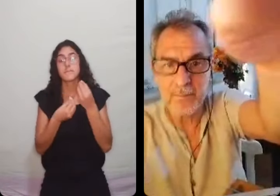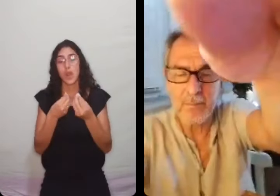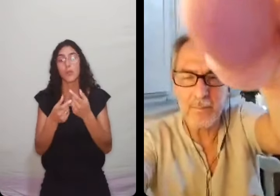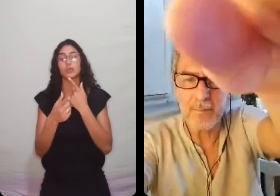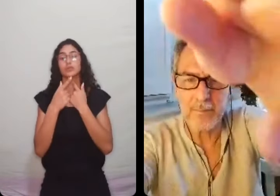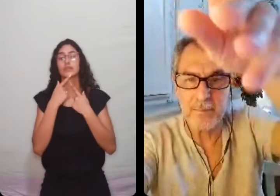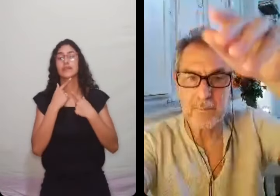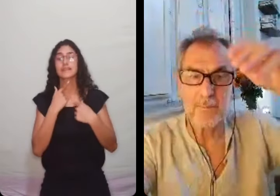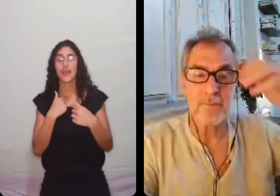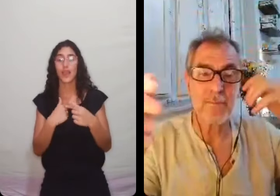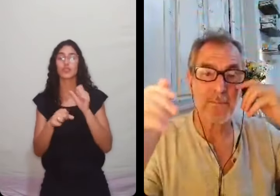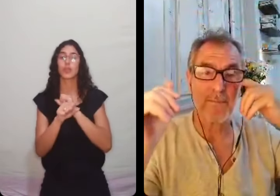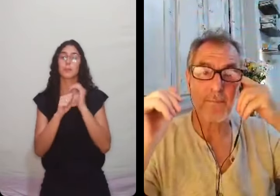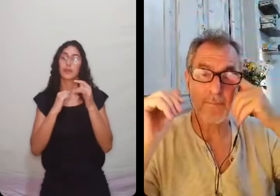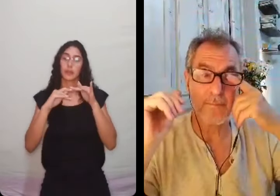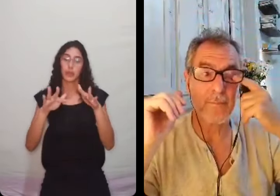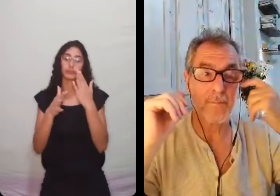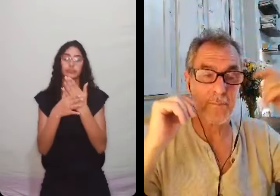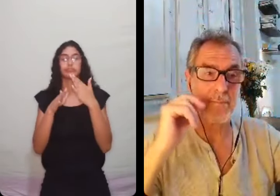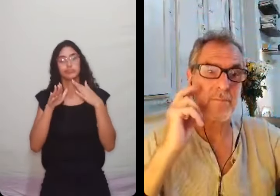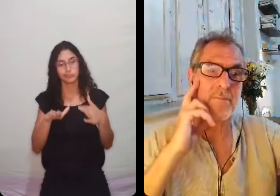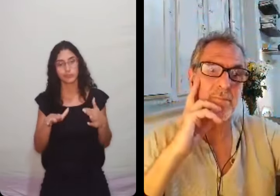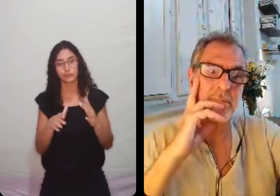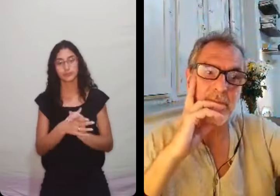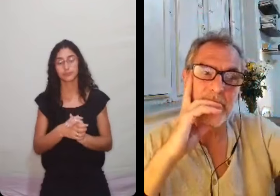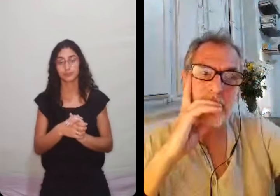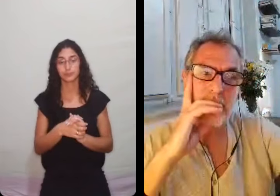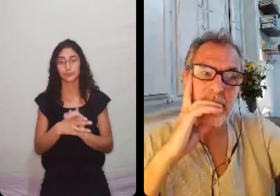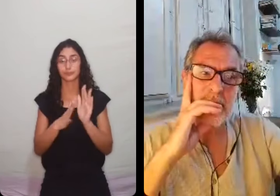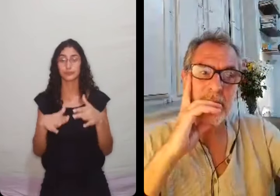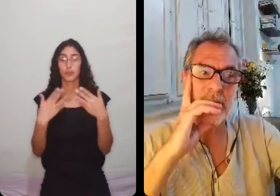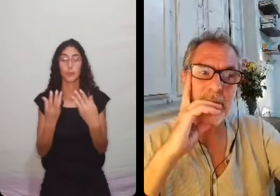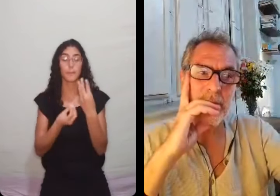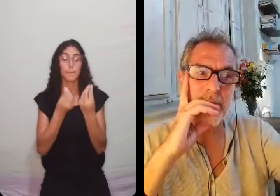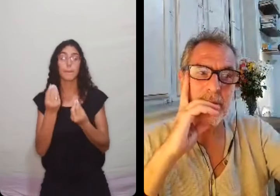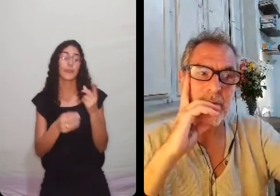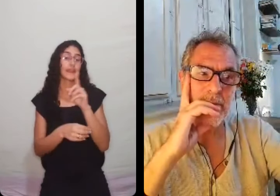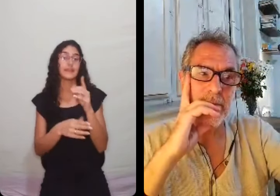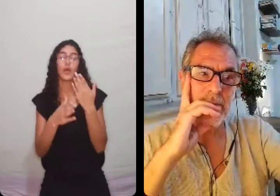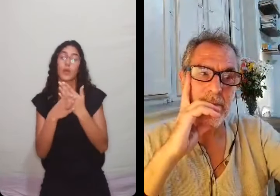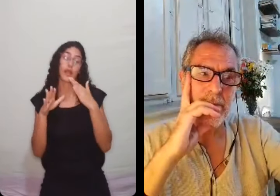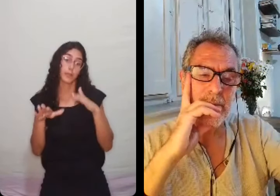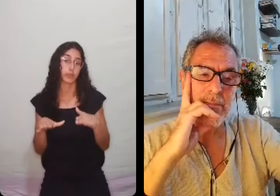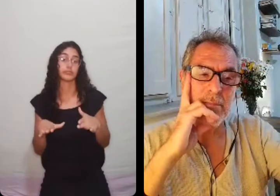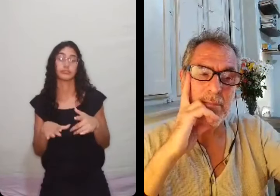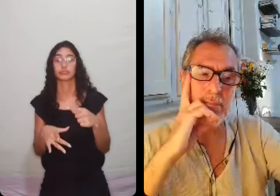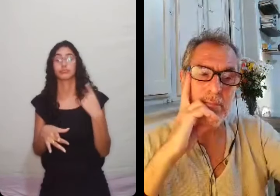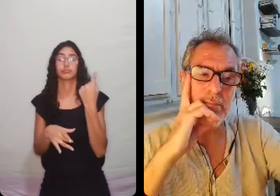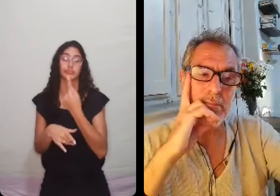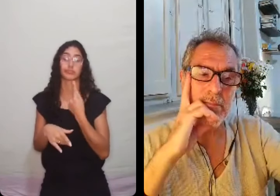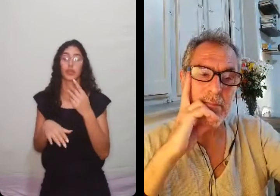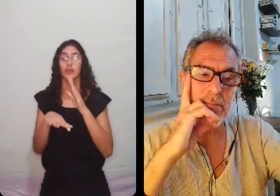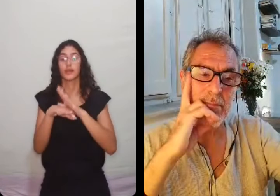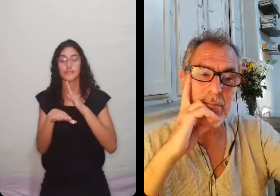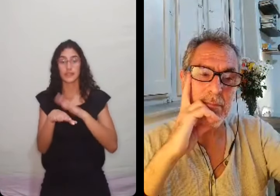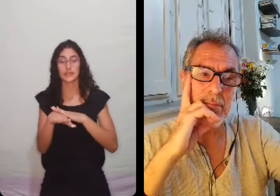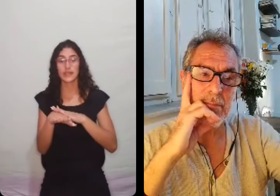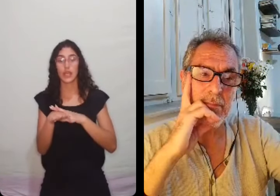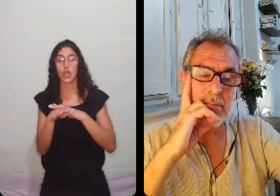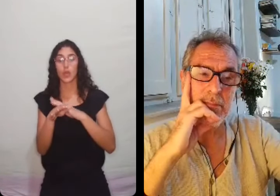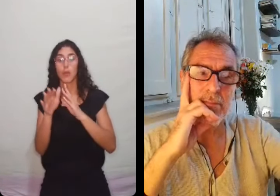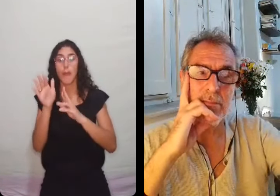iria acabar, enfim. E como não foi possível, então, nós estamos fazendo essa apresentação, essa